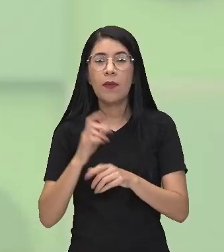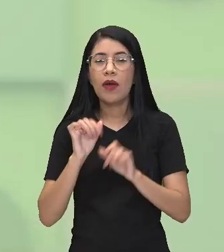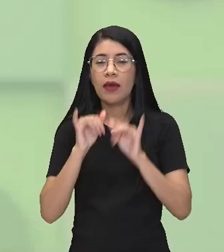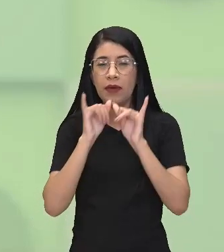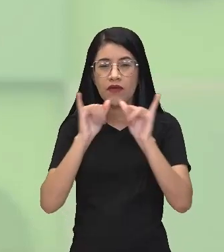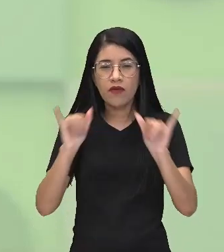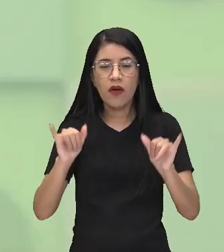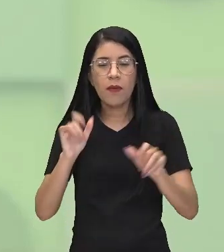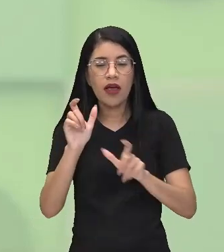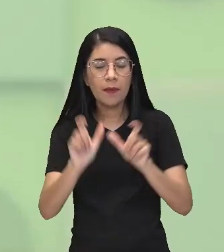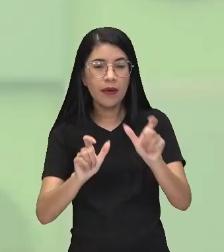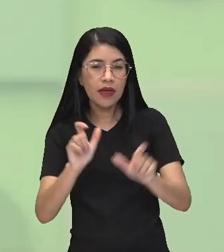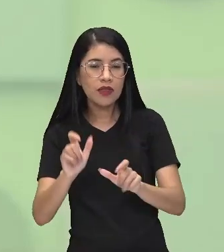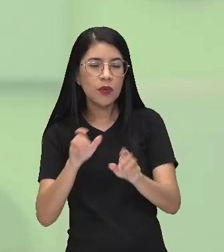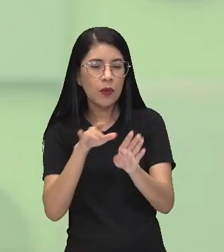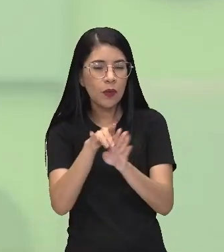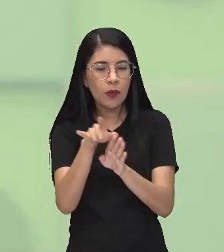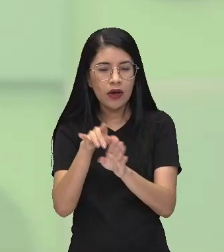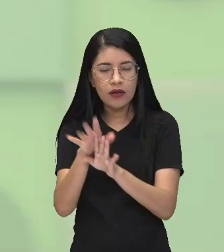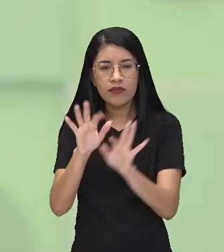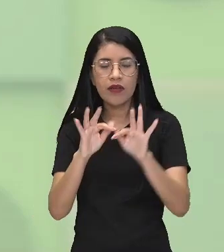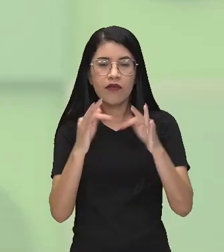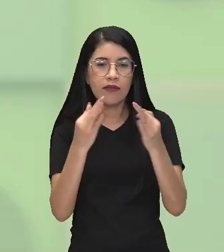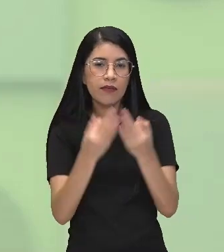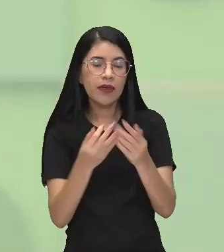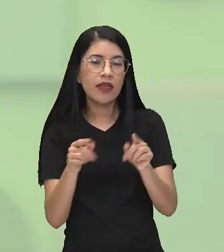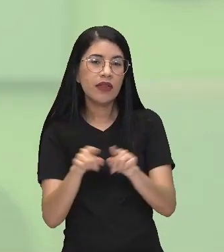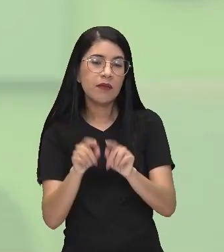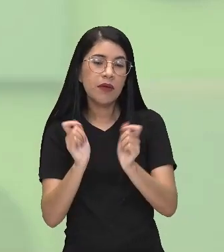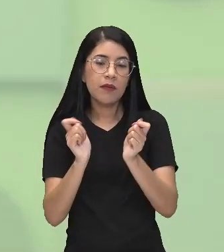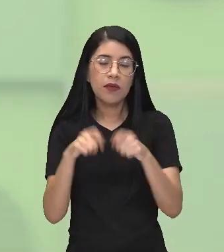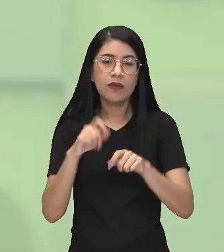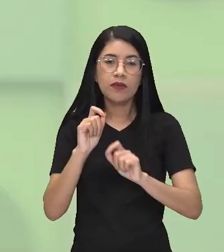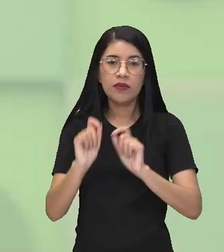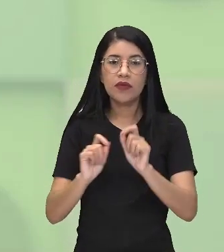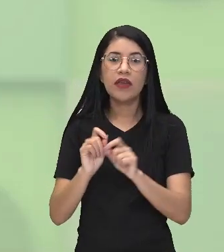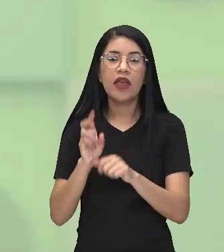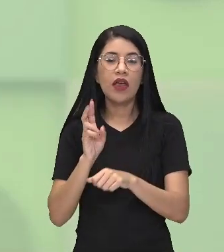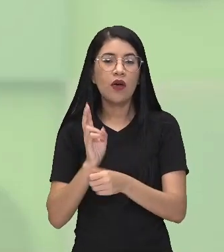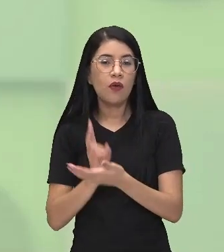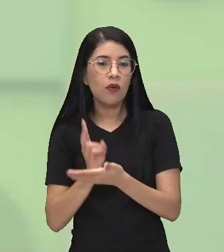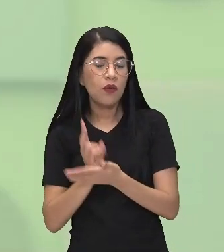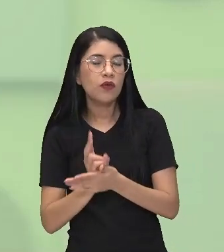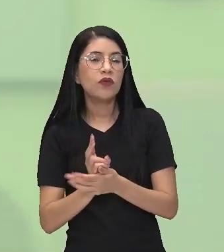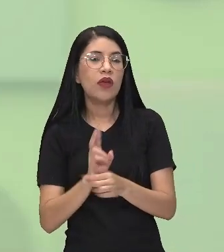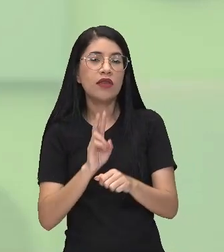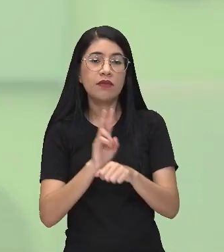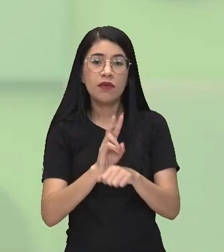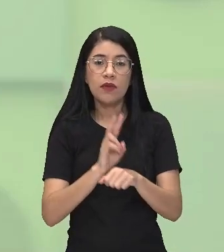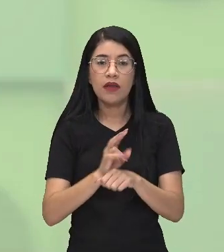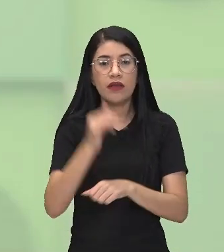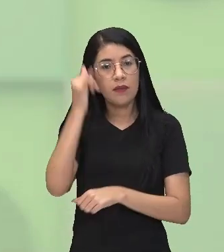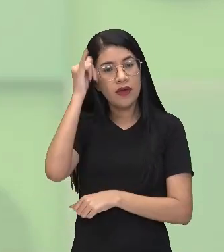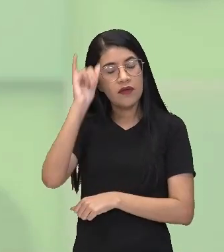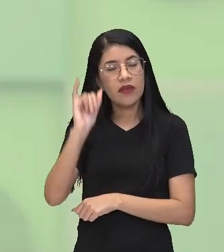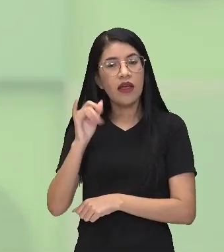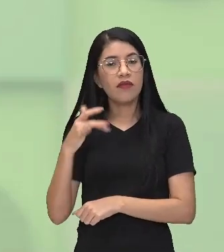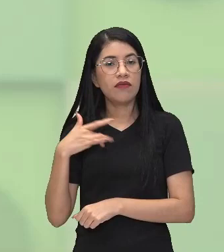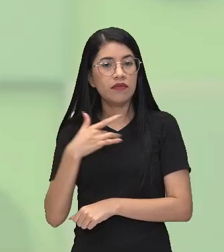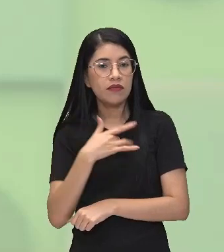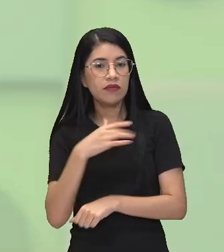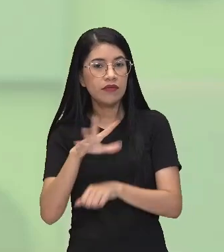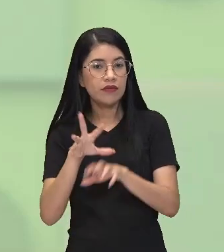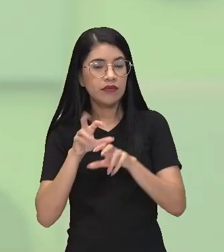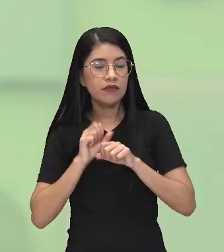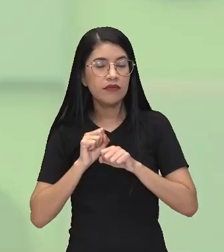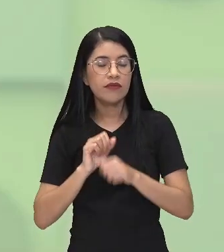orientando as famílias para que eles possam manter as medidas de prevenção das doenças